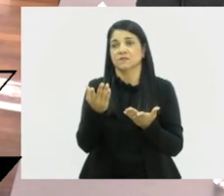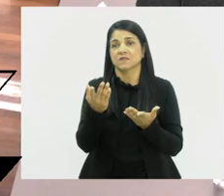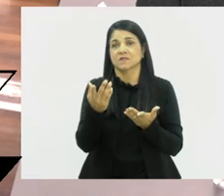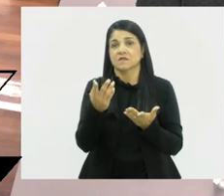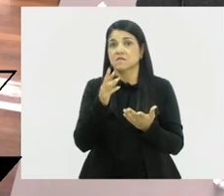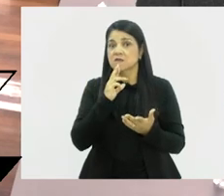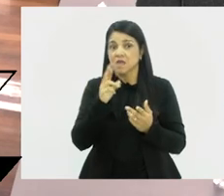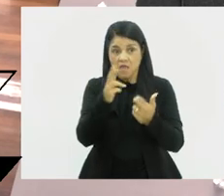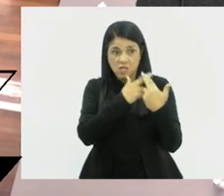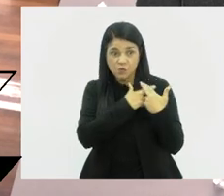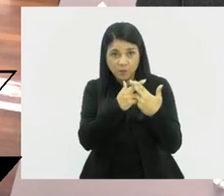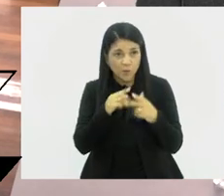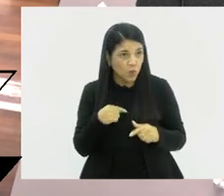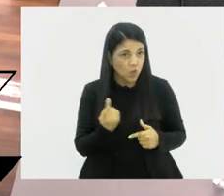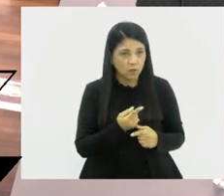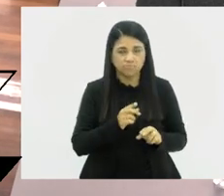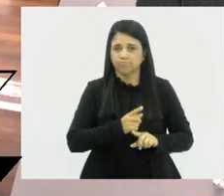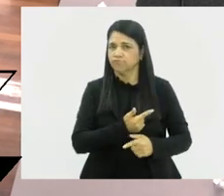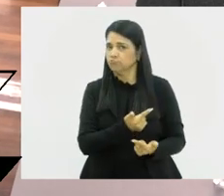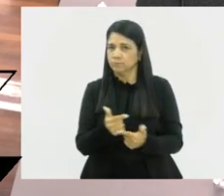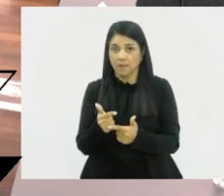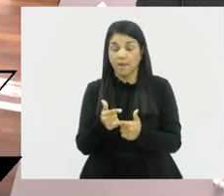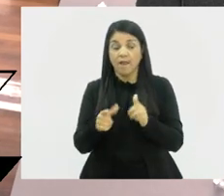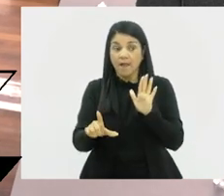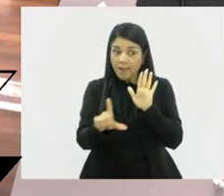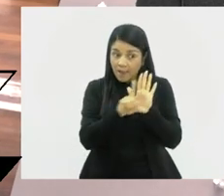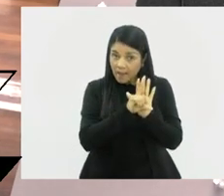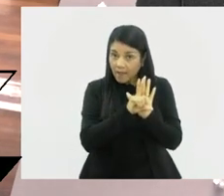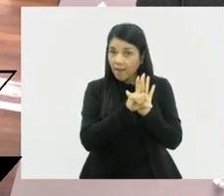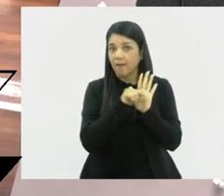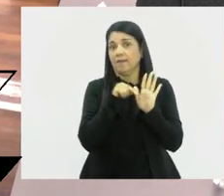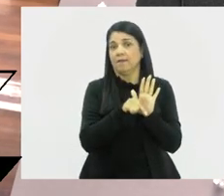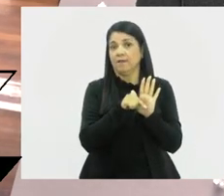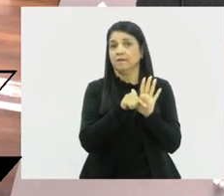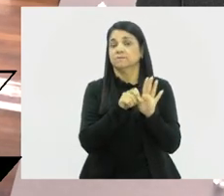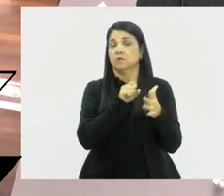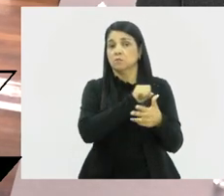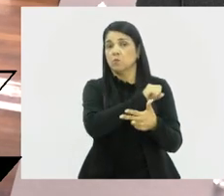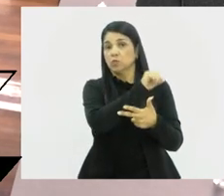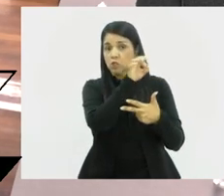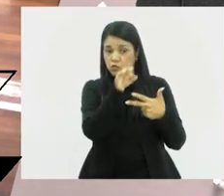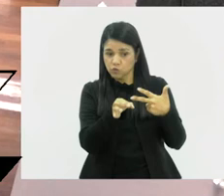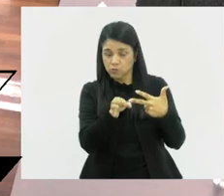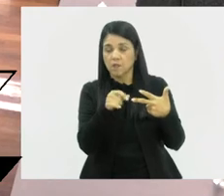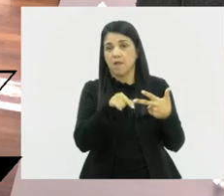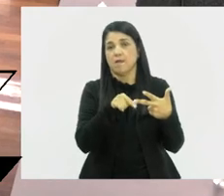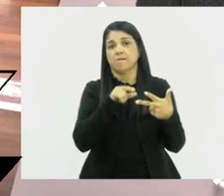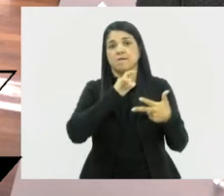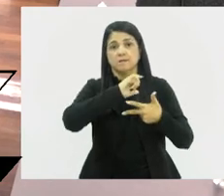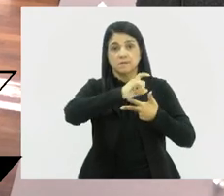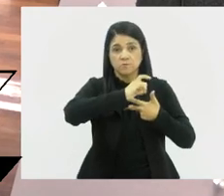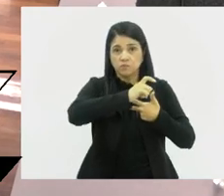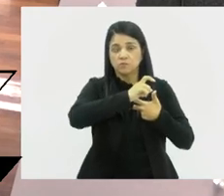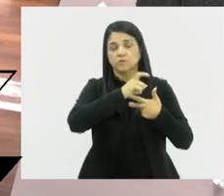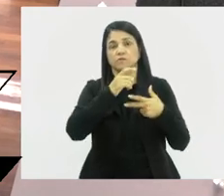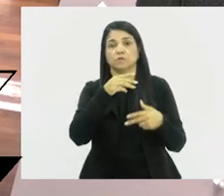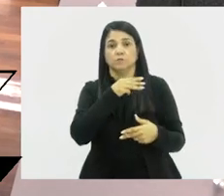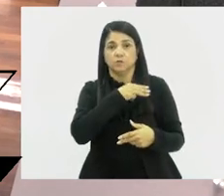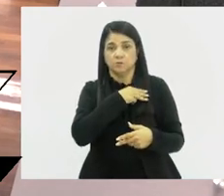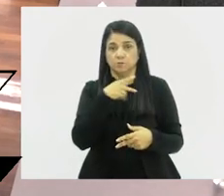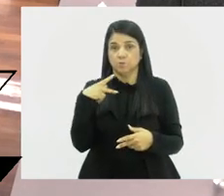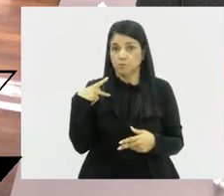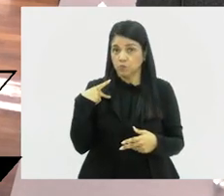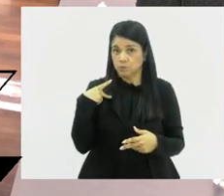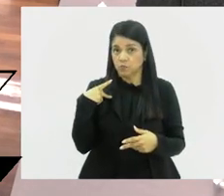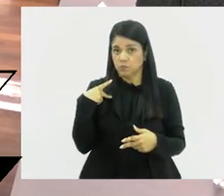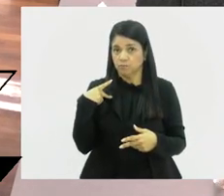é responsabilidade nossa, quer dizer, a gente fazendo uma lei, nós temos o Poder Judiciário, o Poder Executivo, o Ministério Público, em